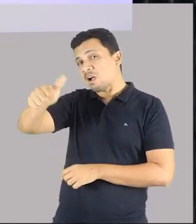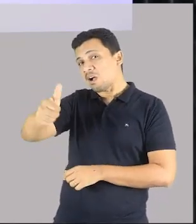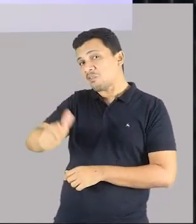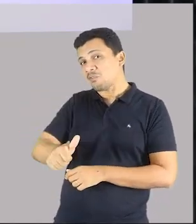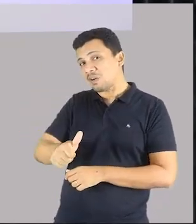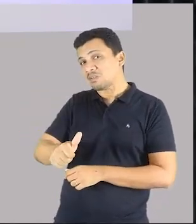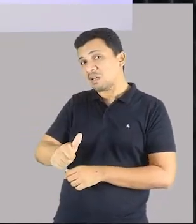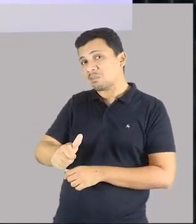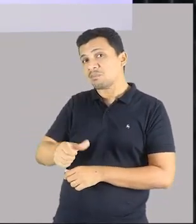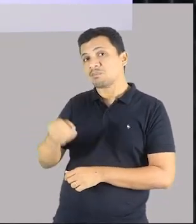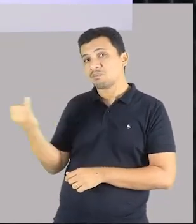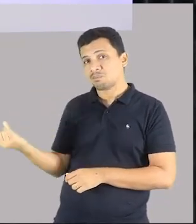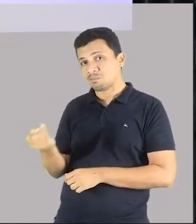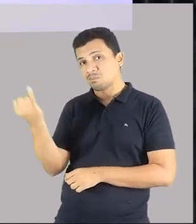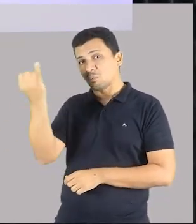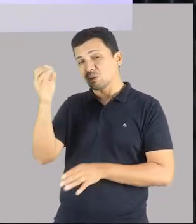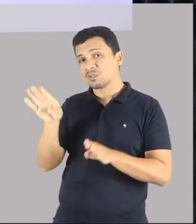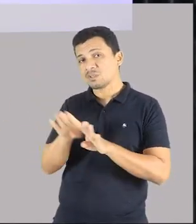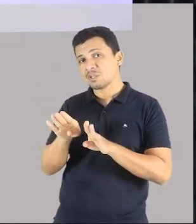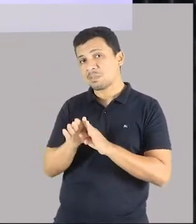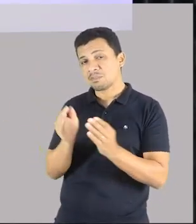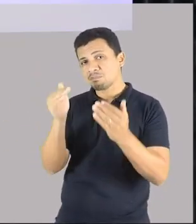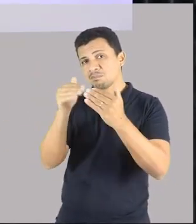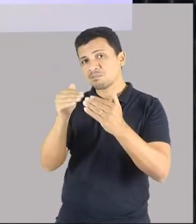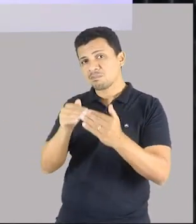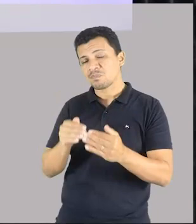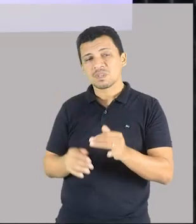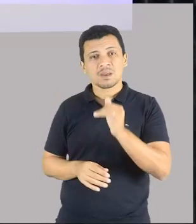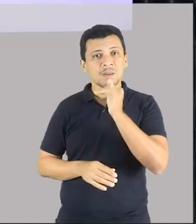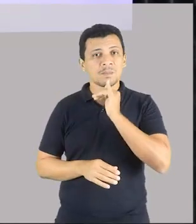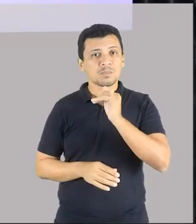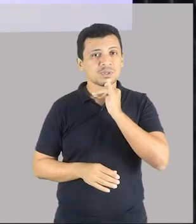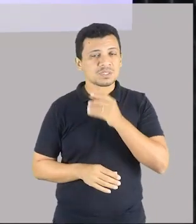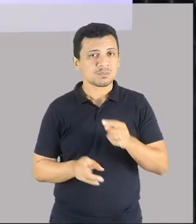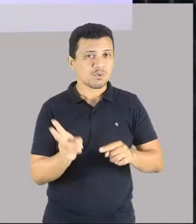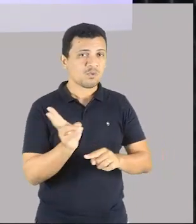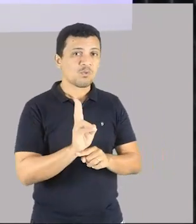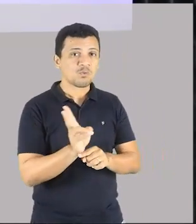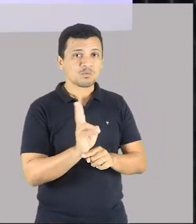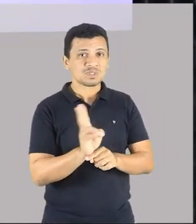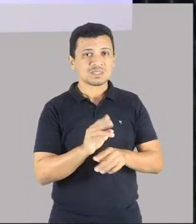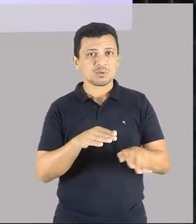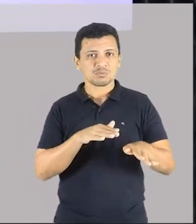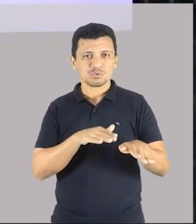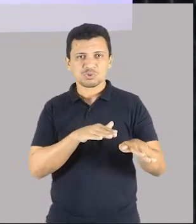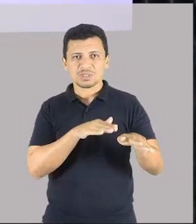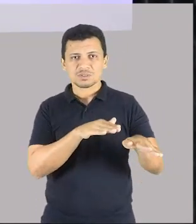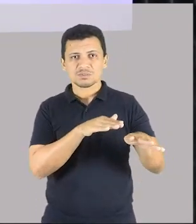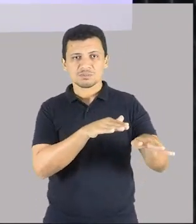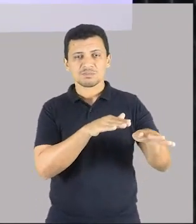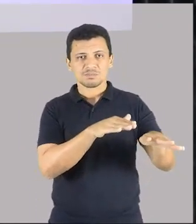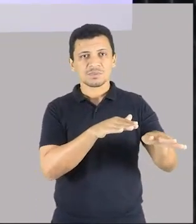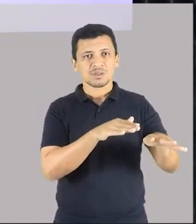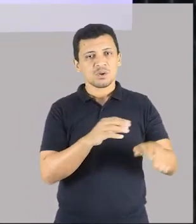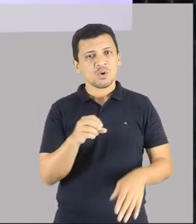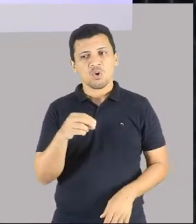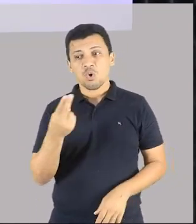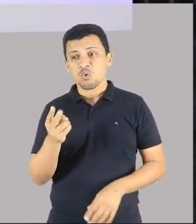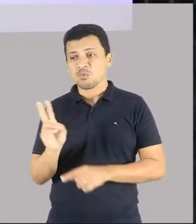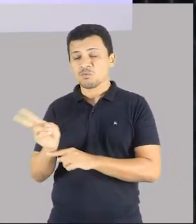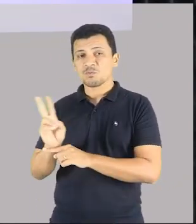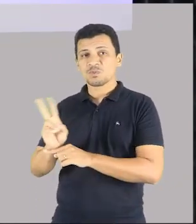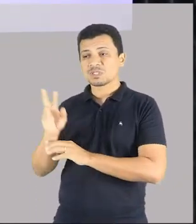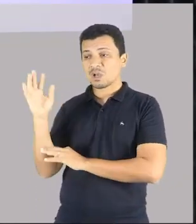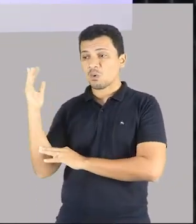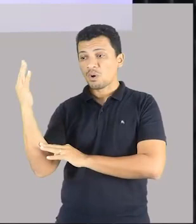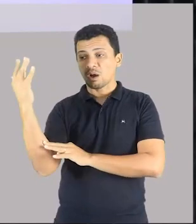conveniência. Outro exemplo, um fiscal de trânsito, digamos, ou um fiscal ambiental, quando vai